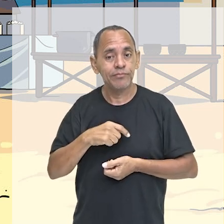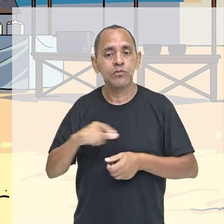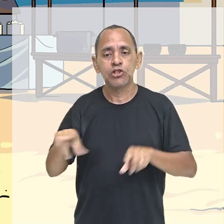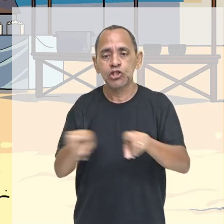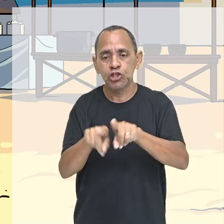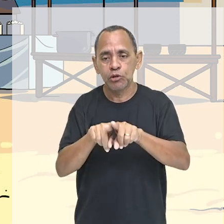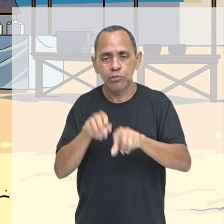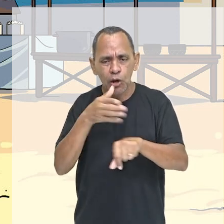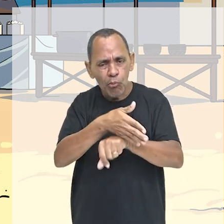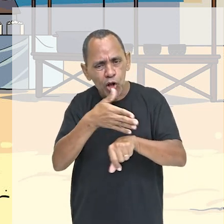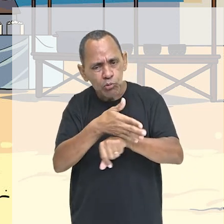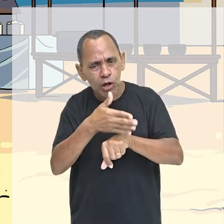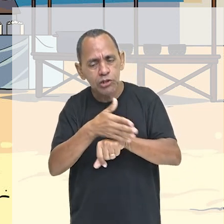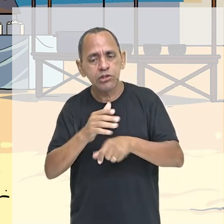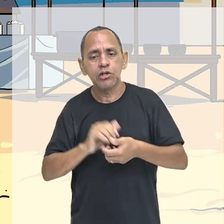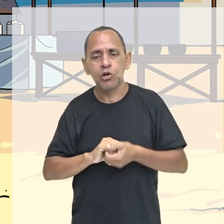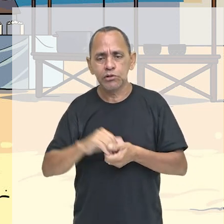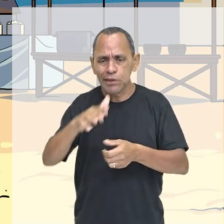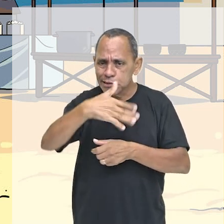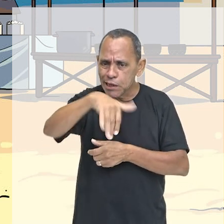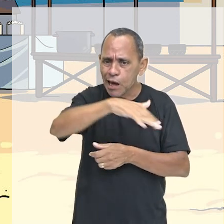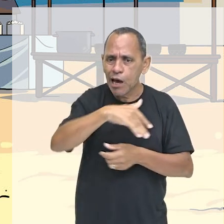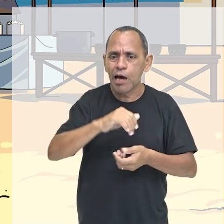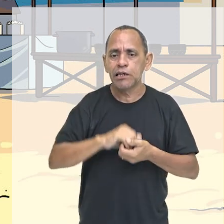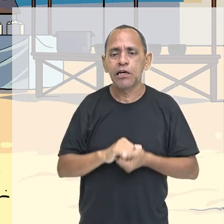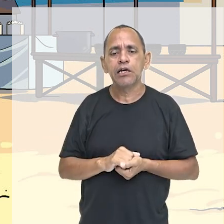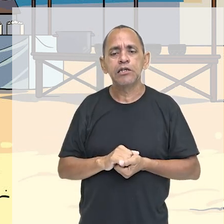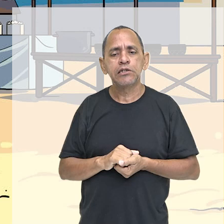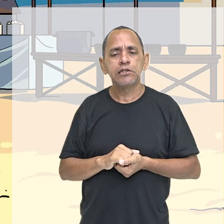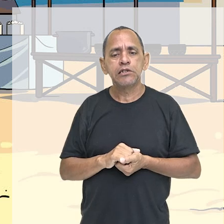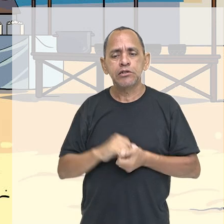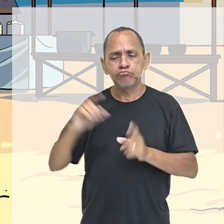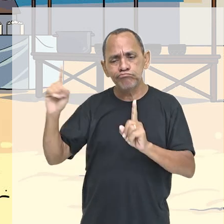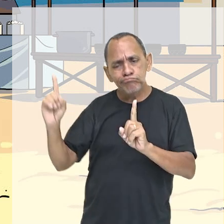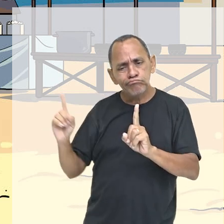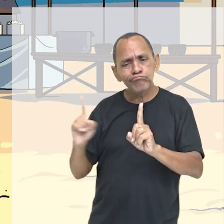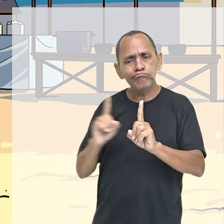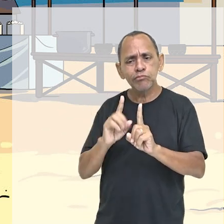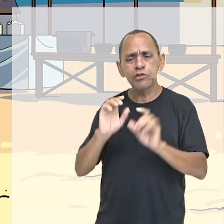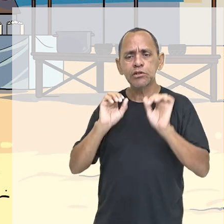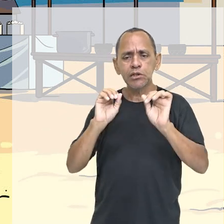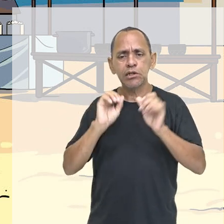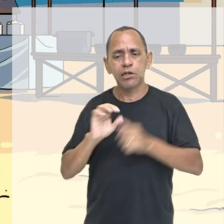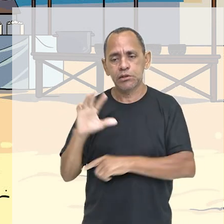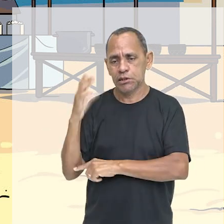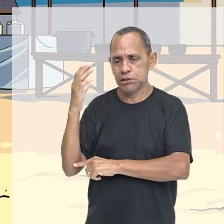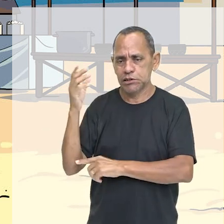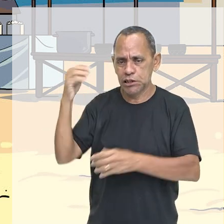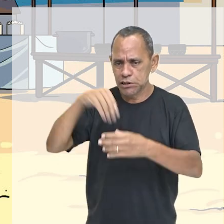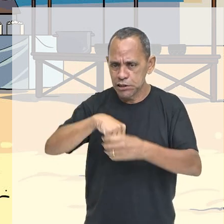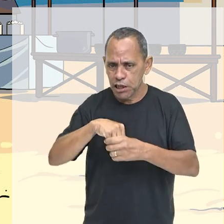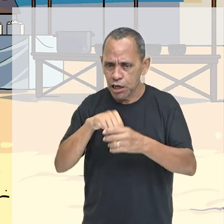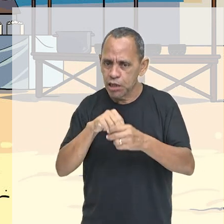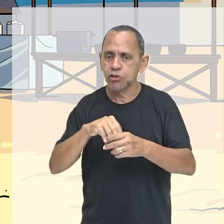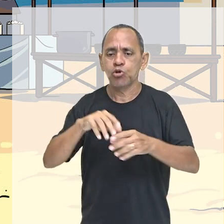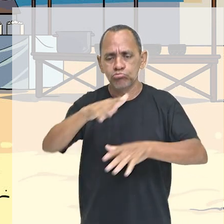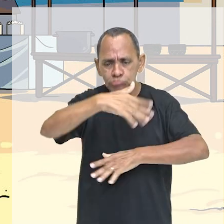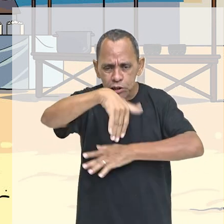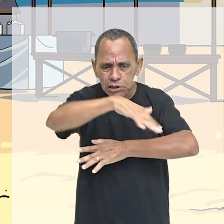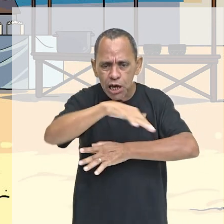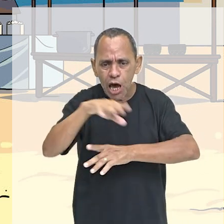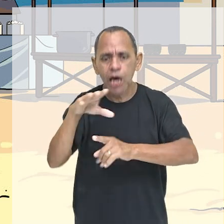breve para vocês entenderem essa aproximação desta ciência dentro do grupo das